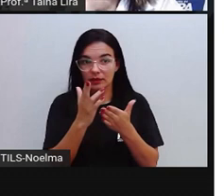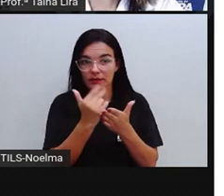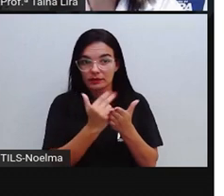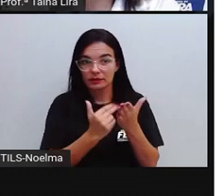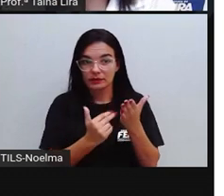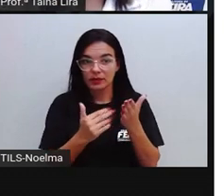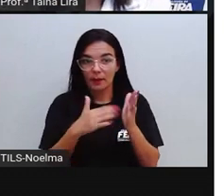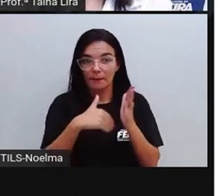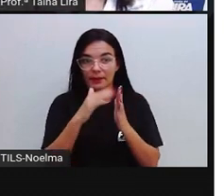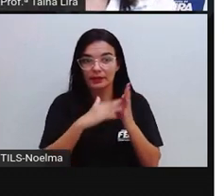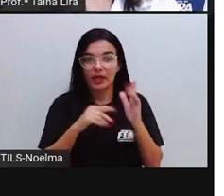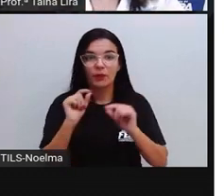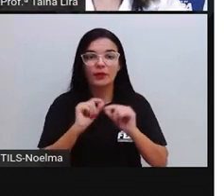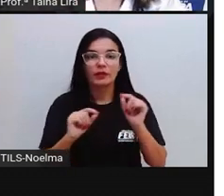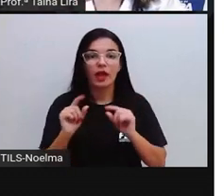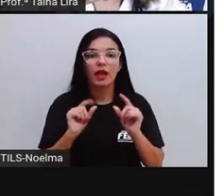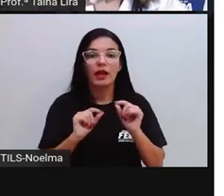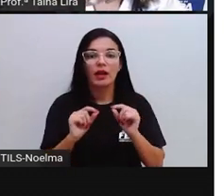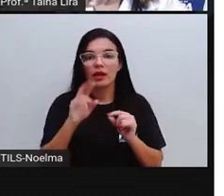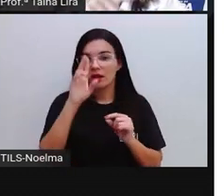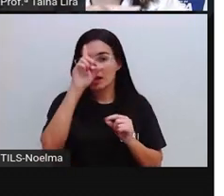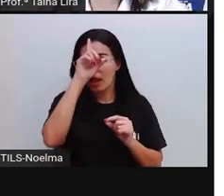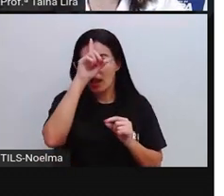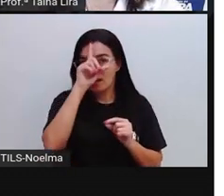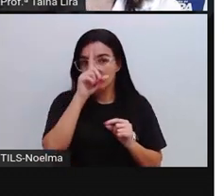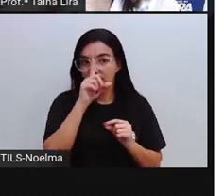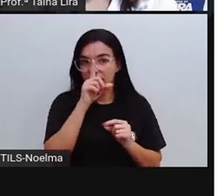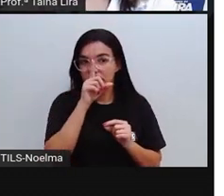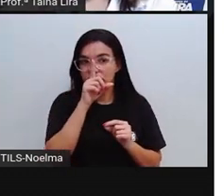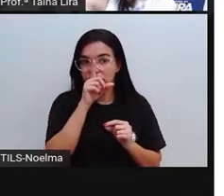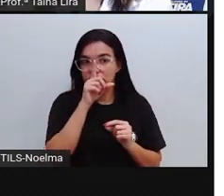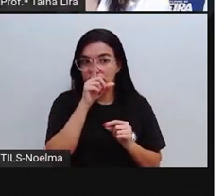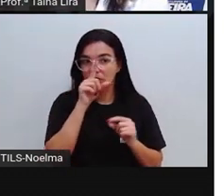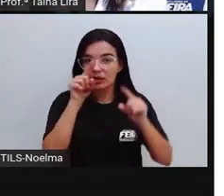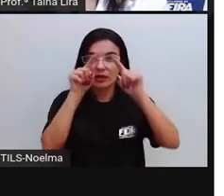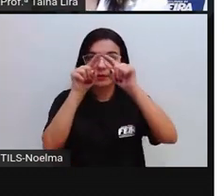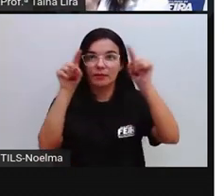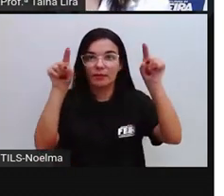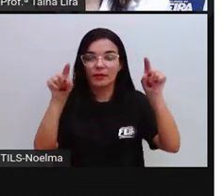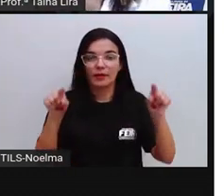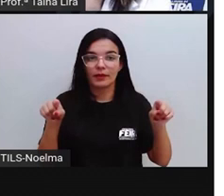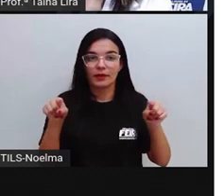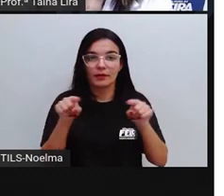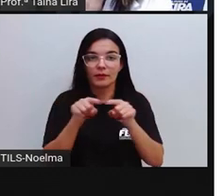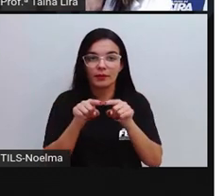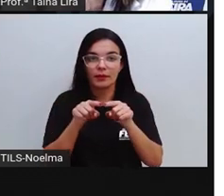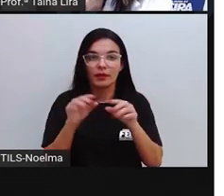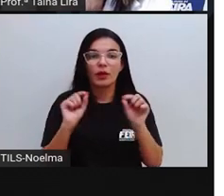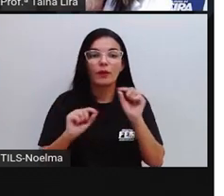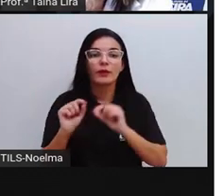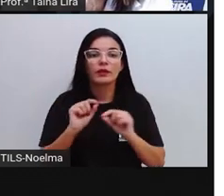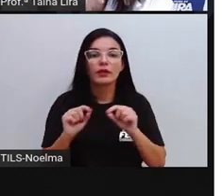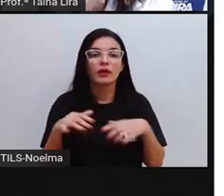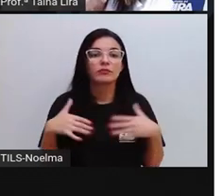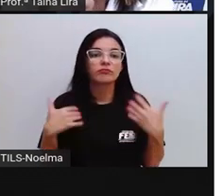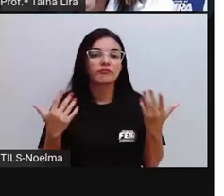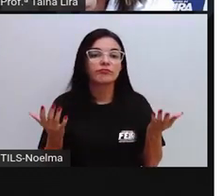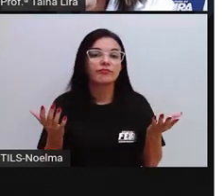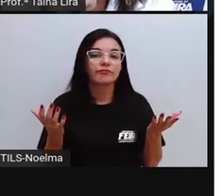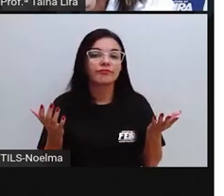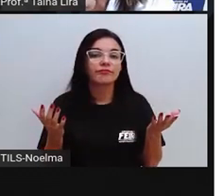última atividade ali, que são formas aí que tem os quatro lados iguais. Como é o nome mesmo?